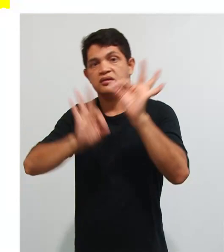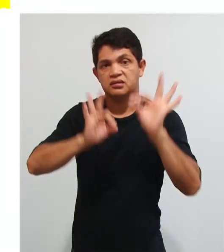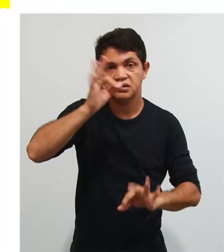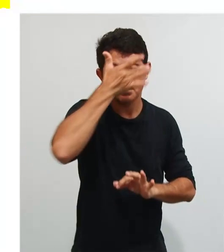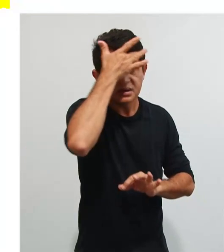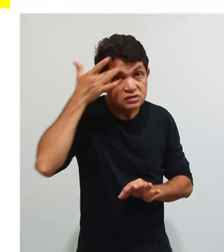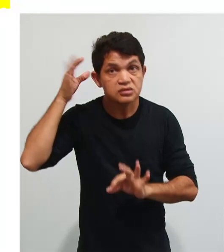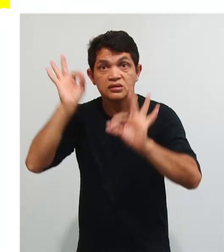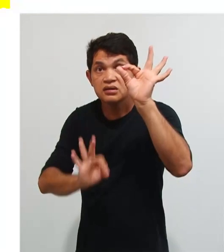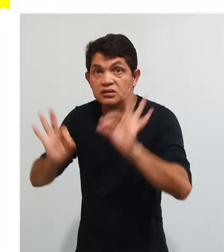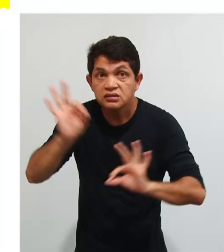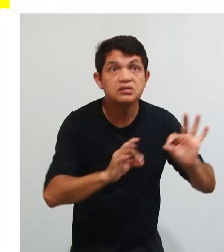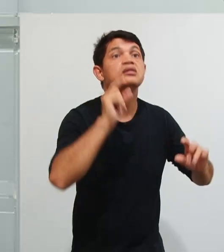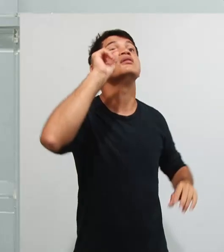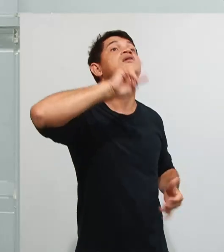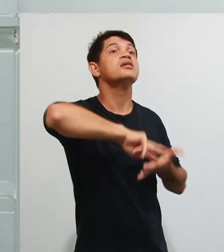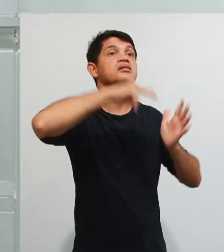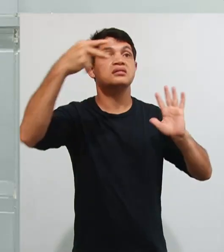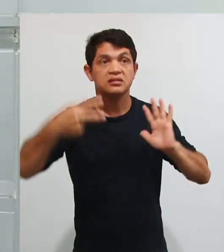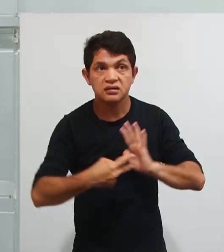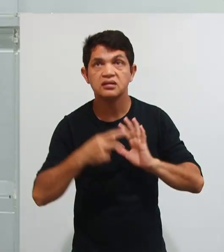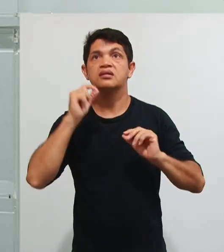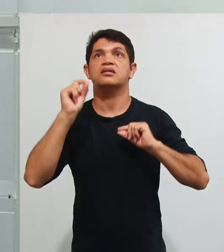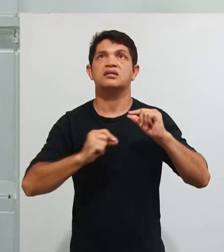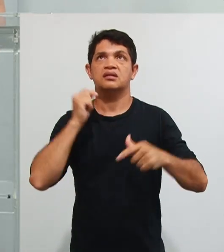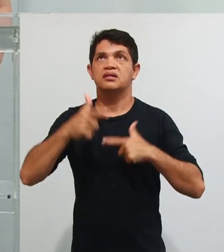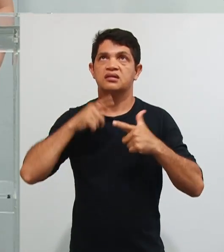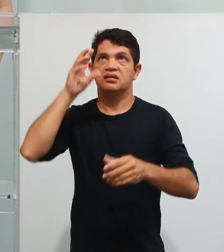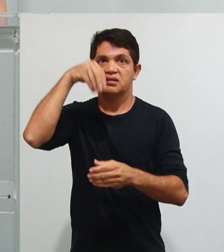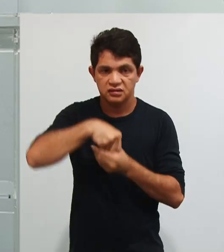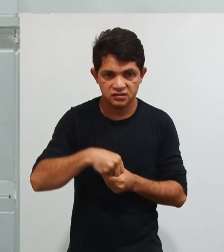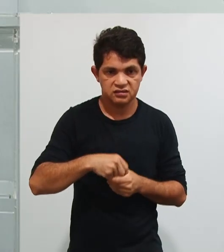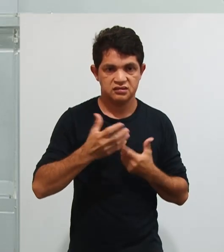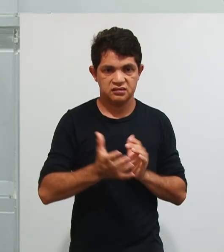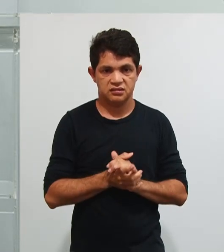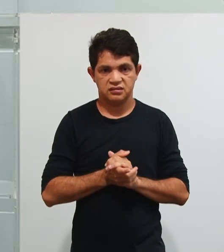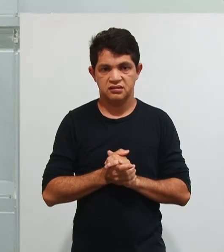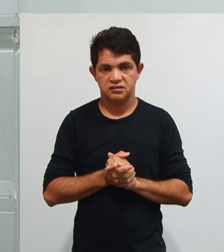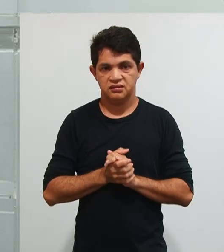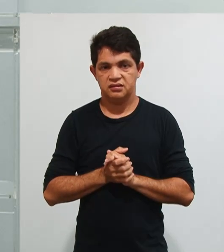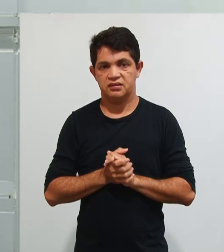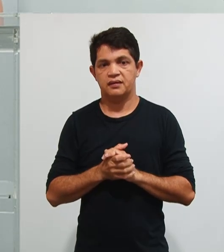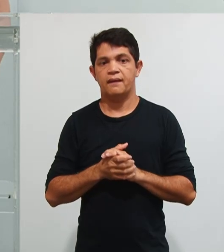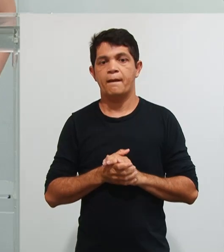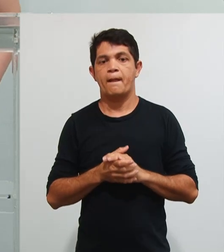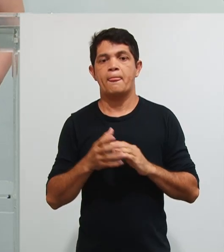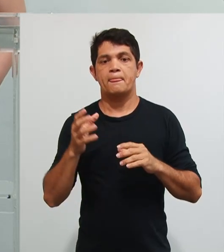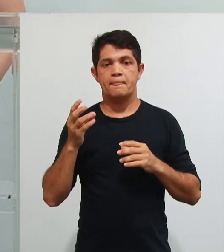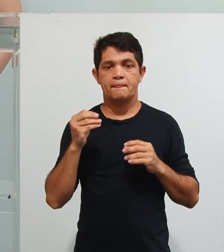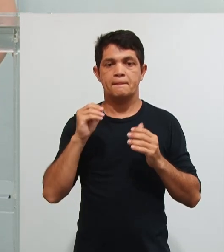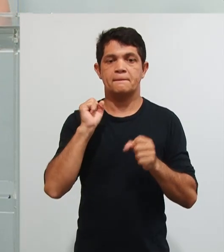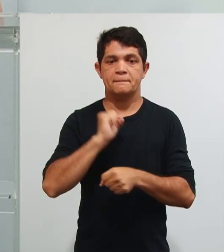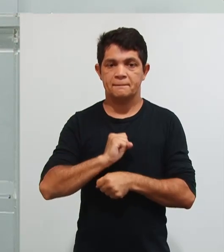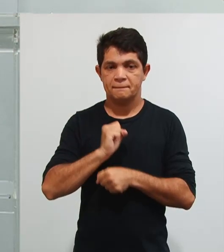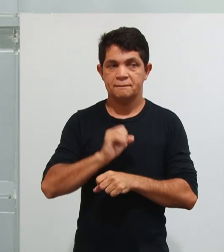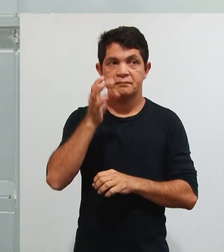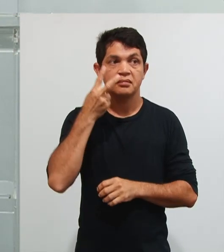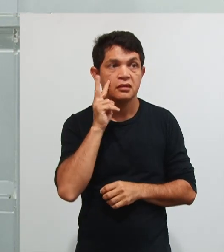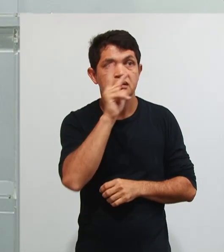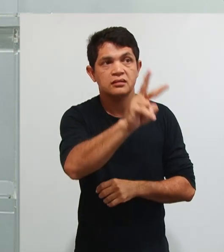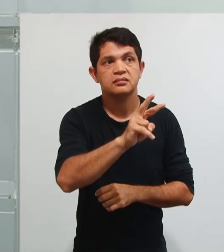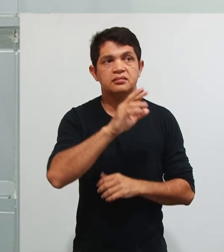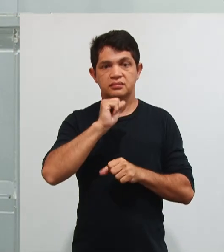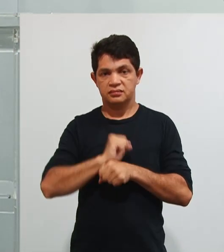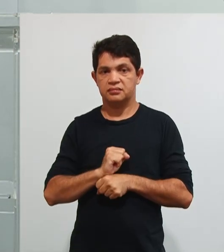o Falcone disse uma vez, e eu adoro essa literatura. Dá uma googada aí, procure